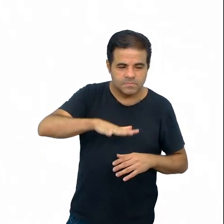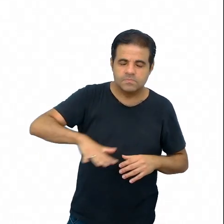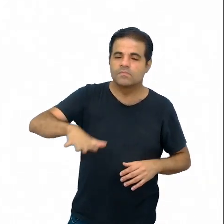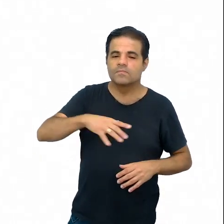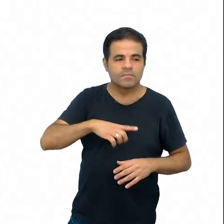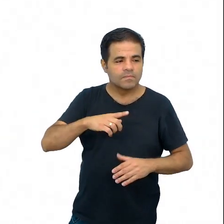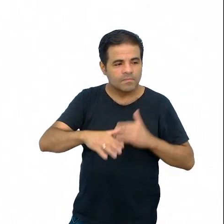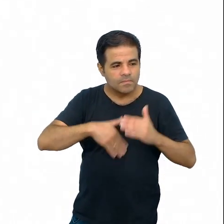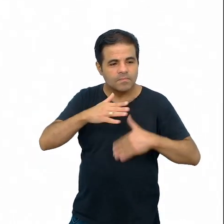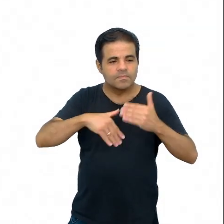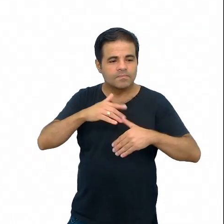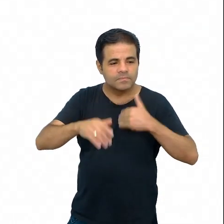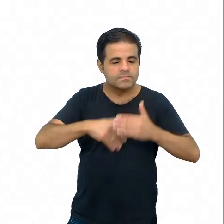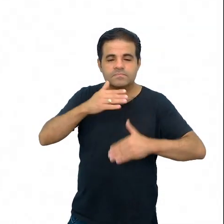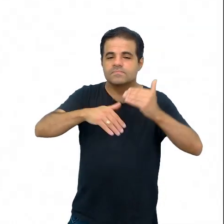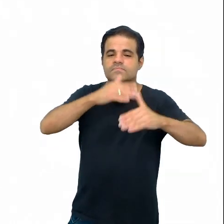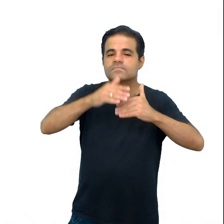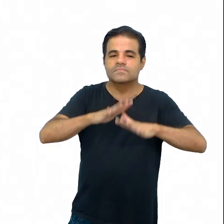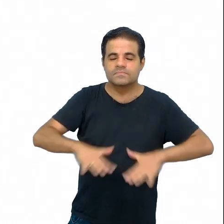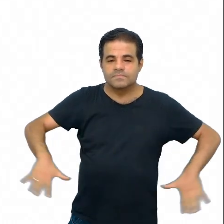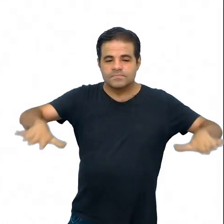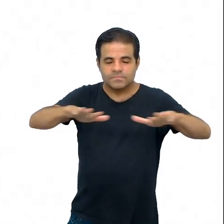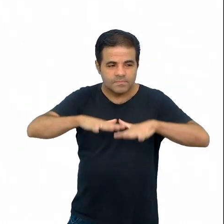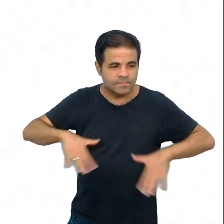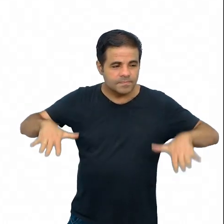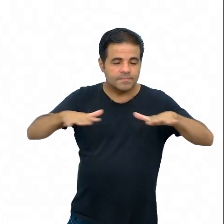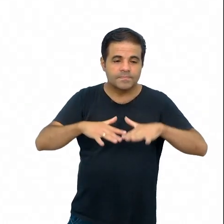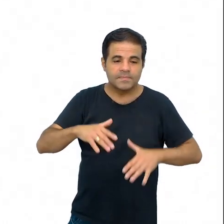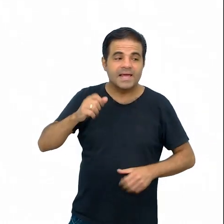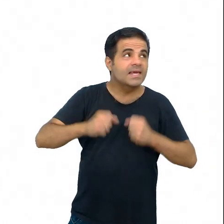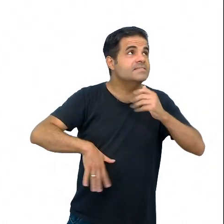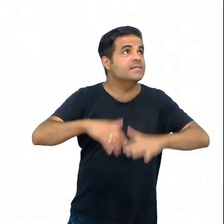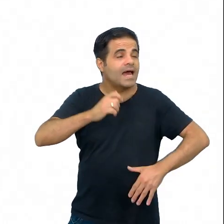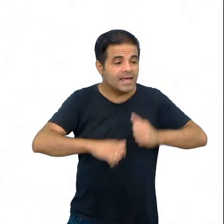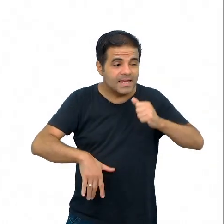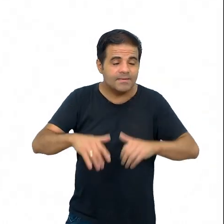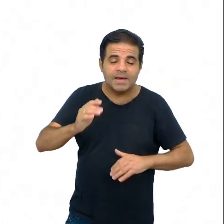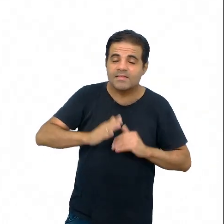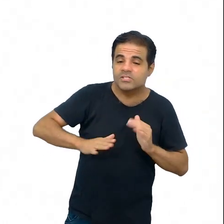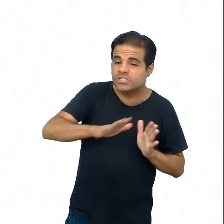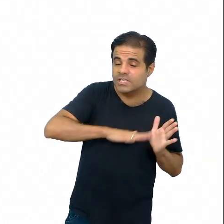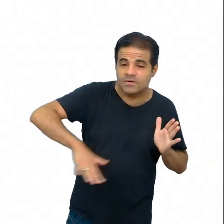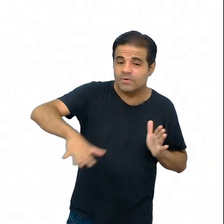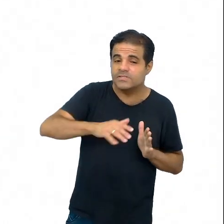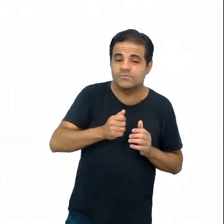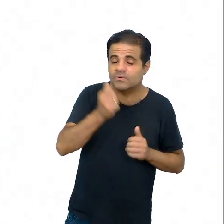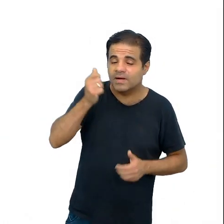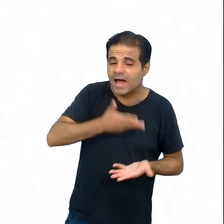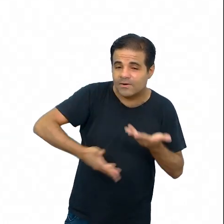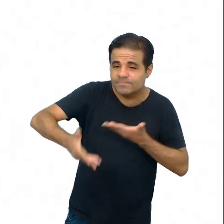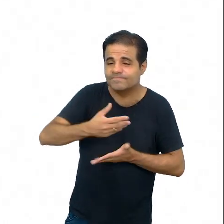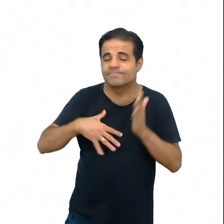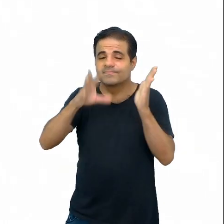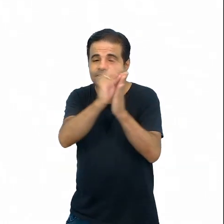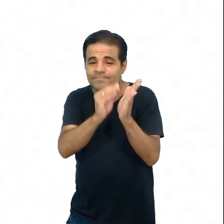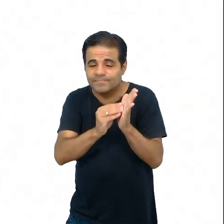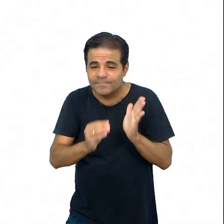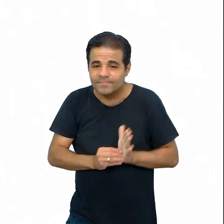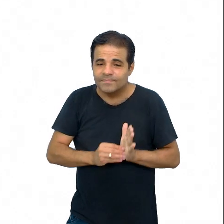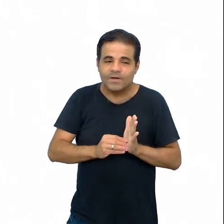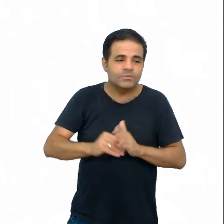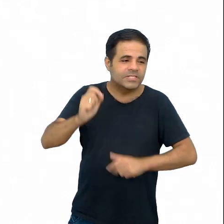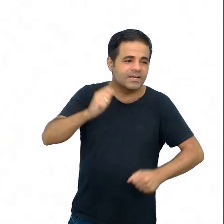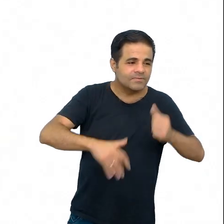nesse processo memorialístico, os estudantes vão conectando as suas impressões com as do autor também.